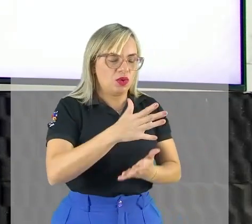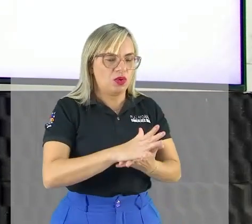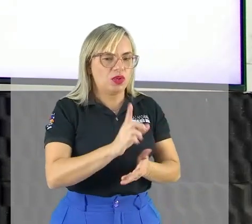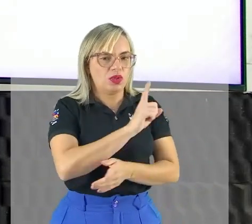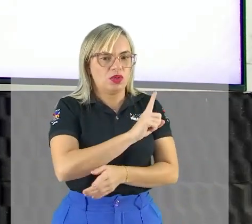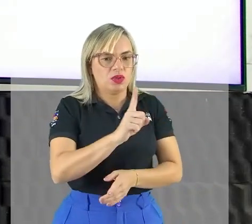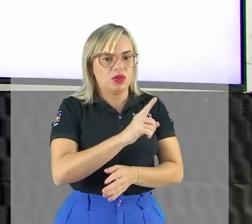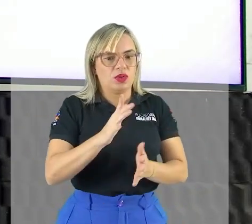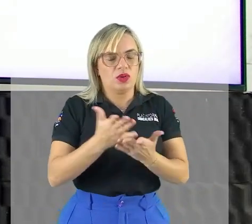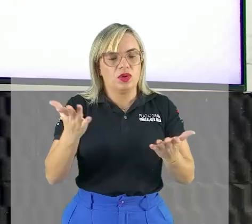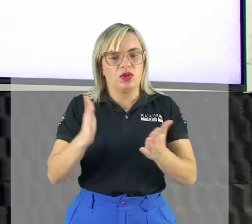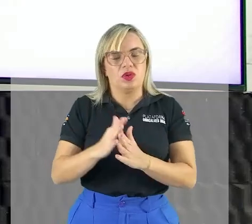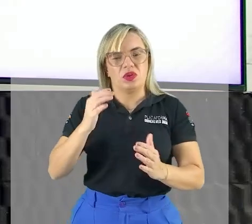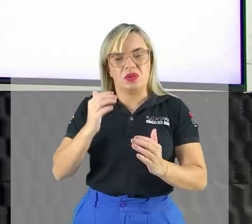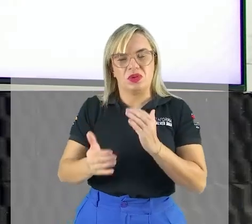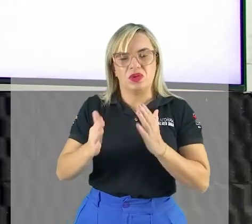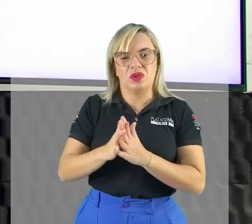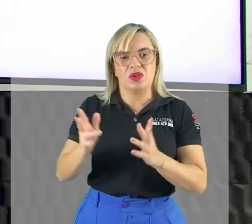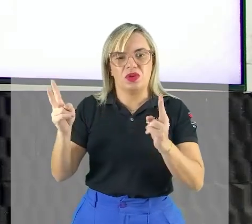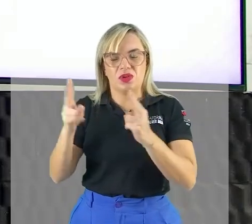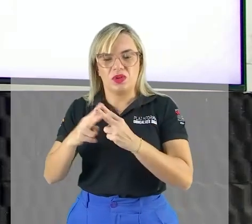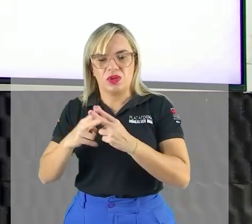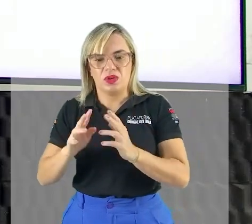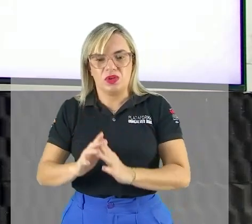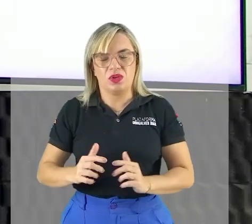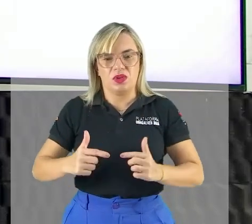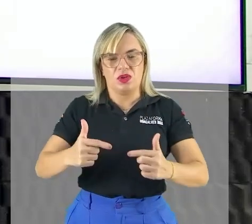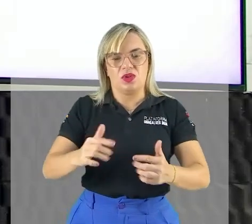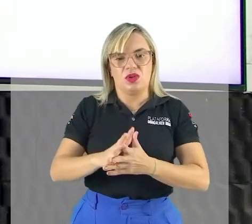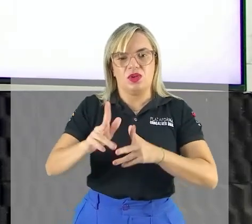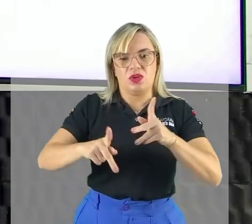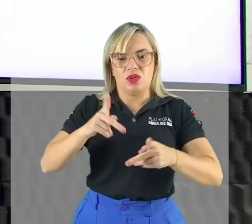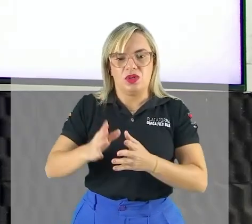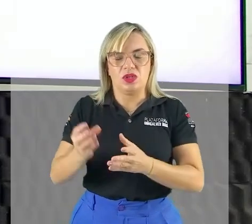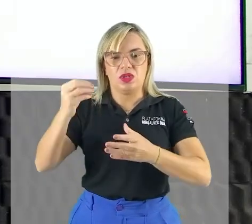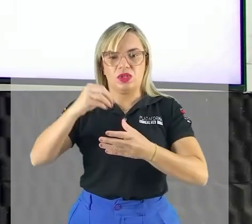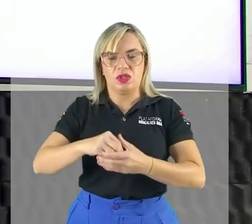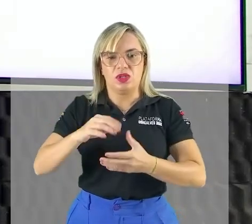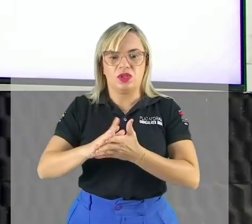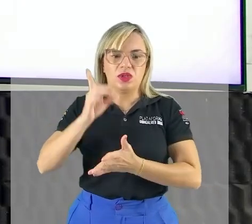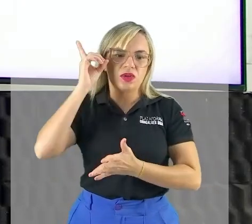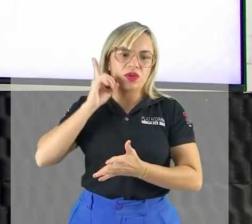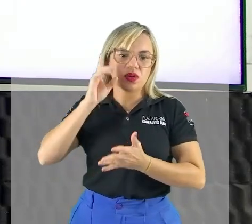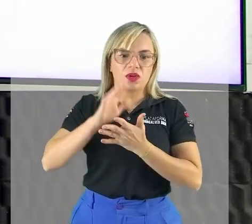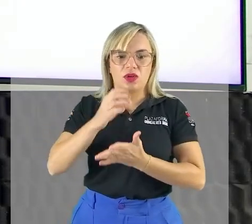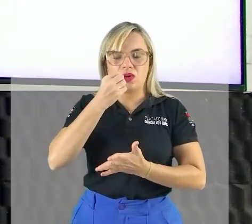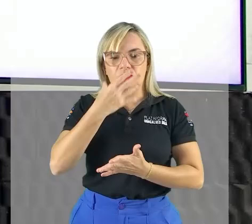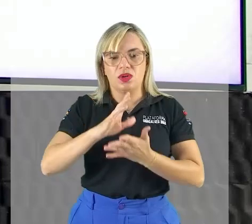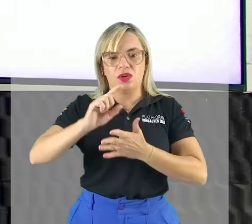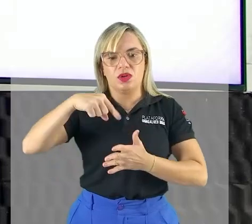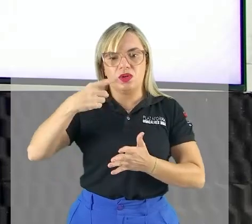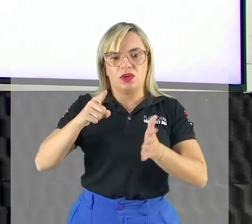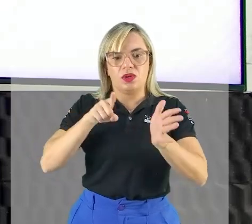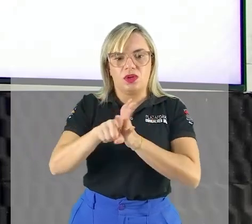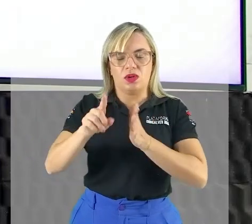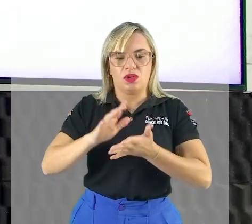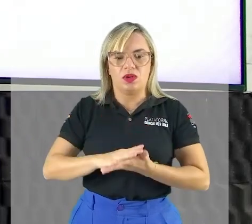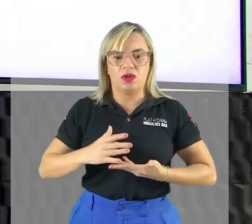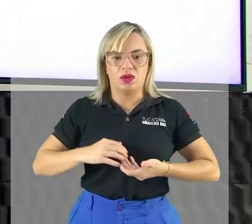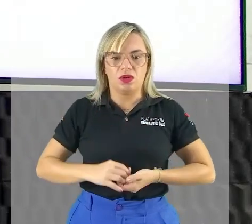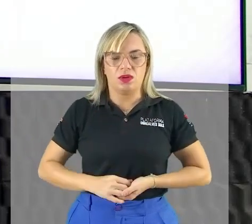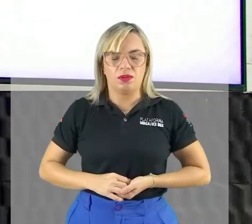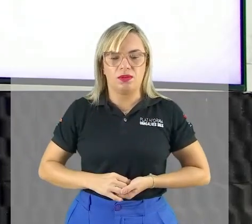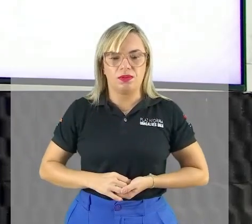então isso foi um conflito que vai haver depois uma guerra uma guerra civil dentro dos Estados estos Unidos bom vamos paraa próxima